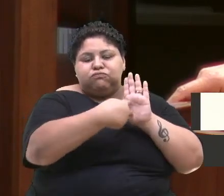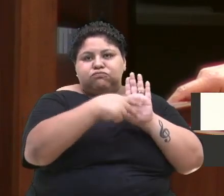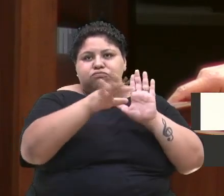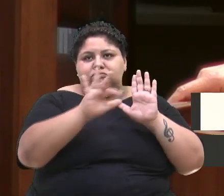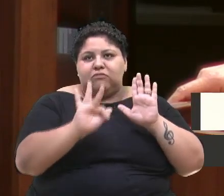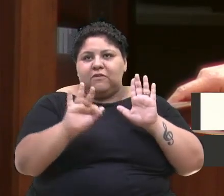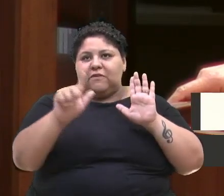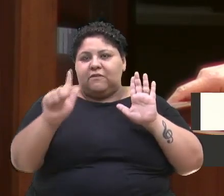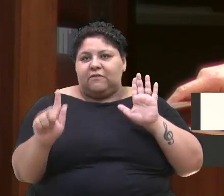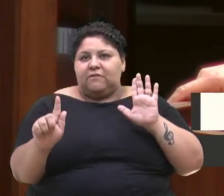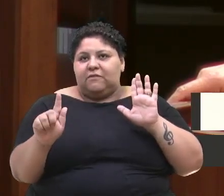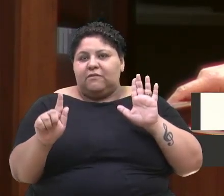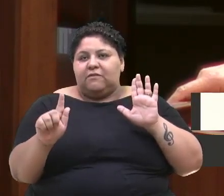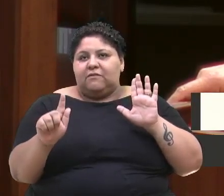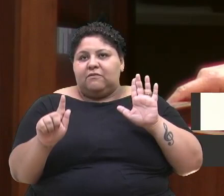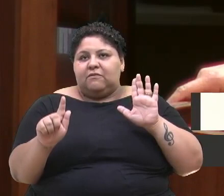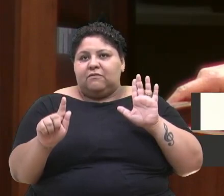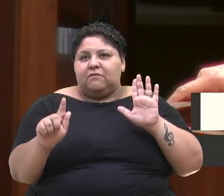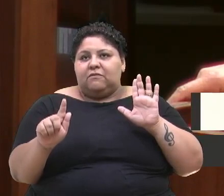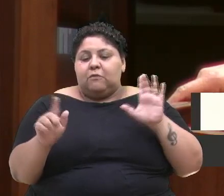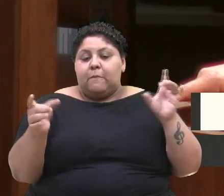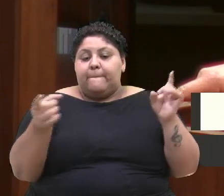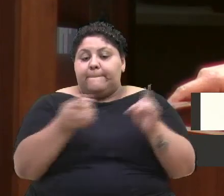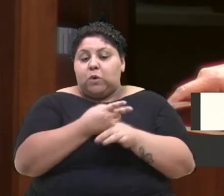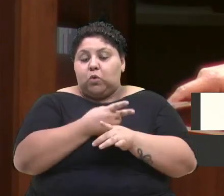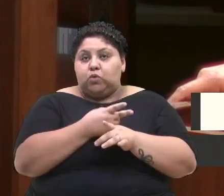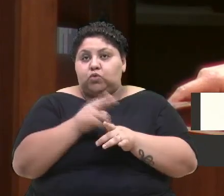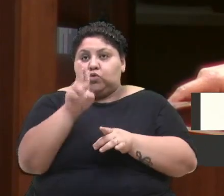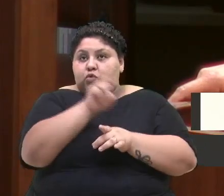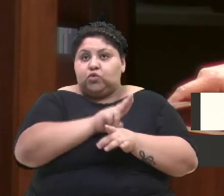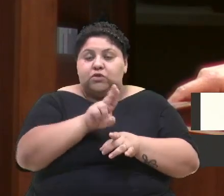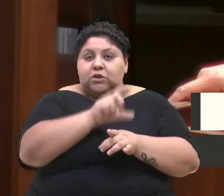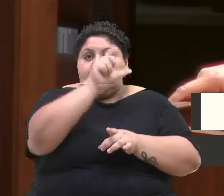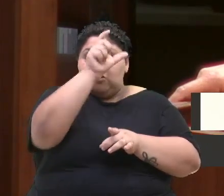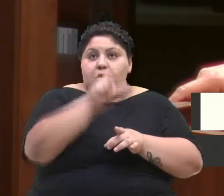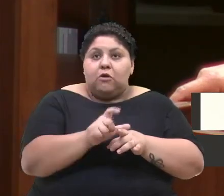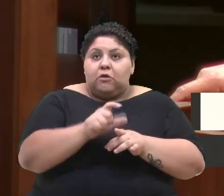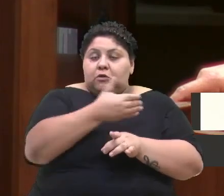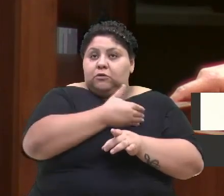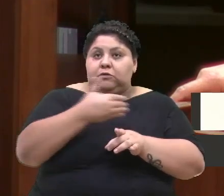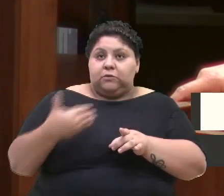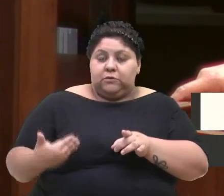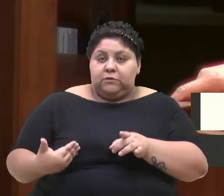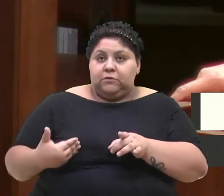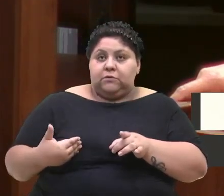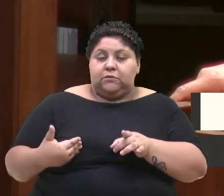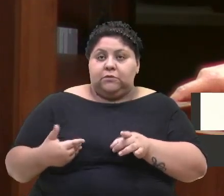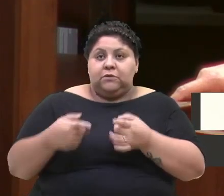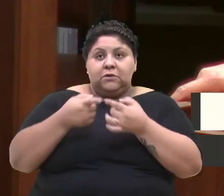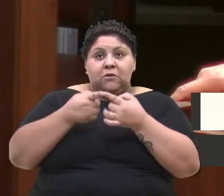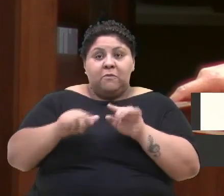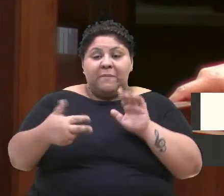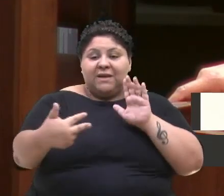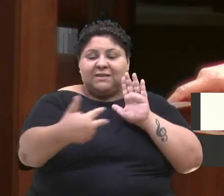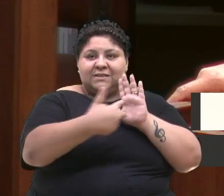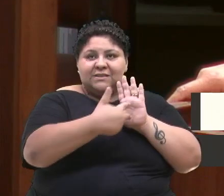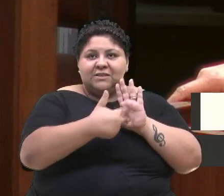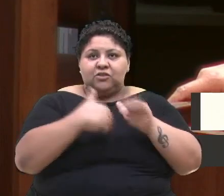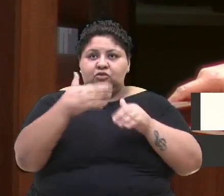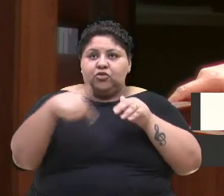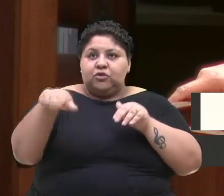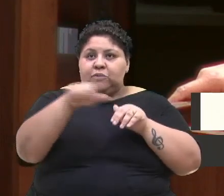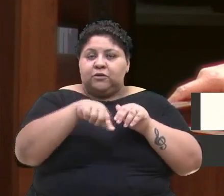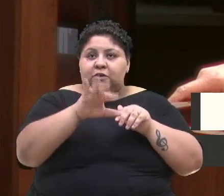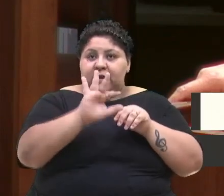FG serão ocupados por servidores públicos, são funções gratificadas, mas a atenção, quando a gente fala de